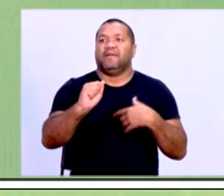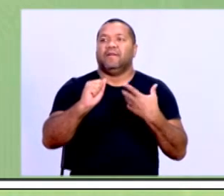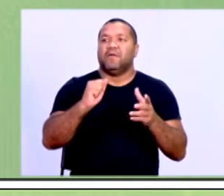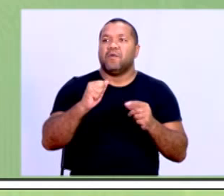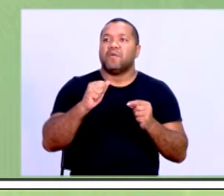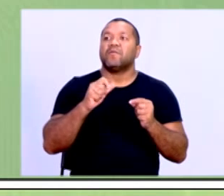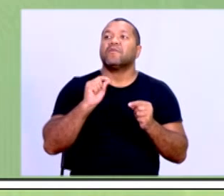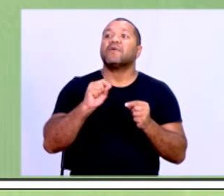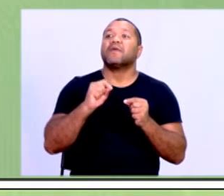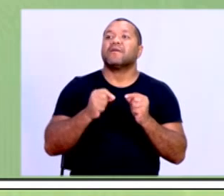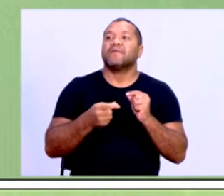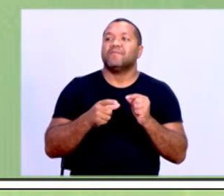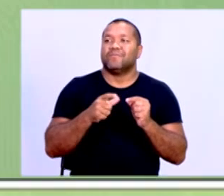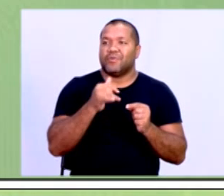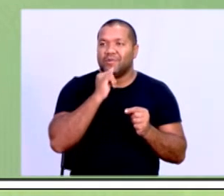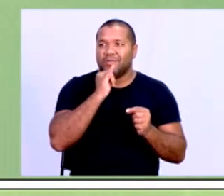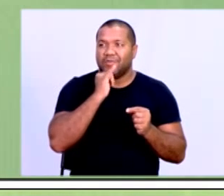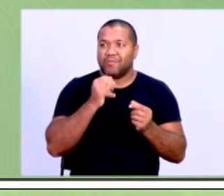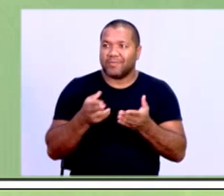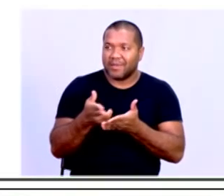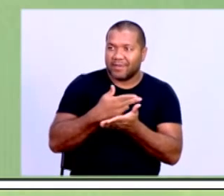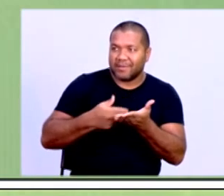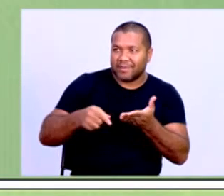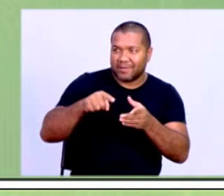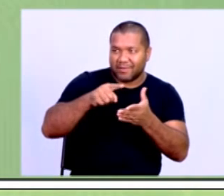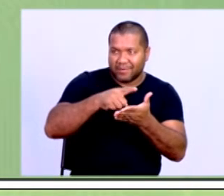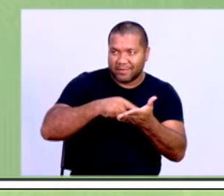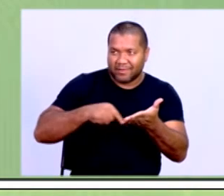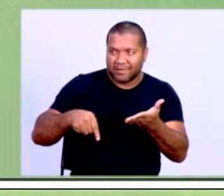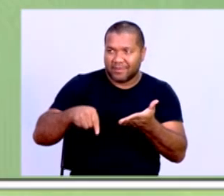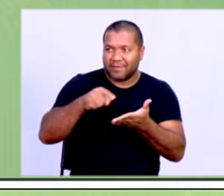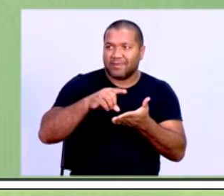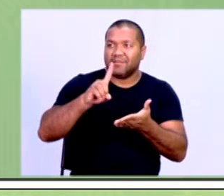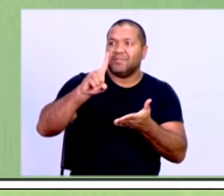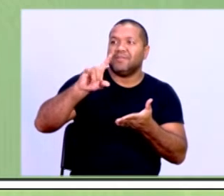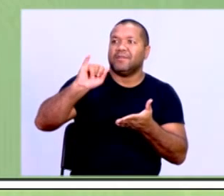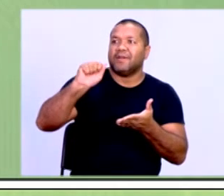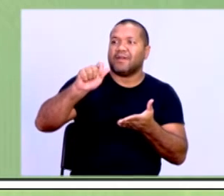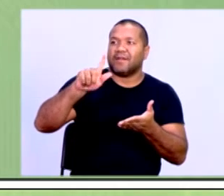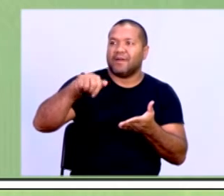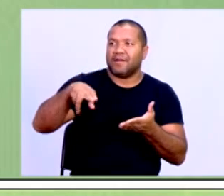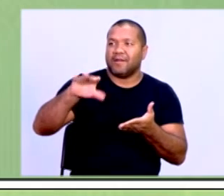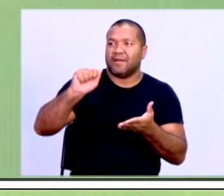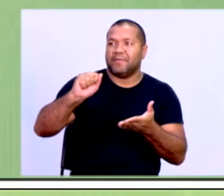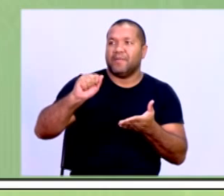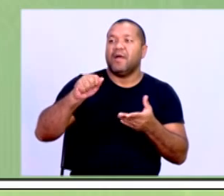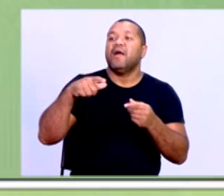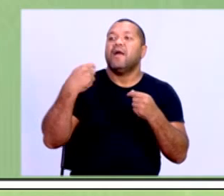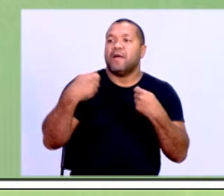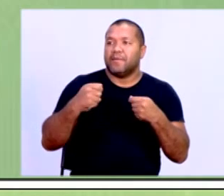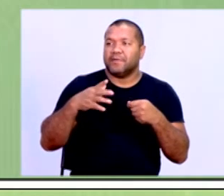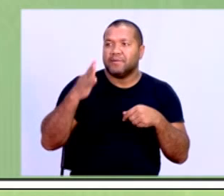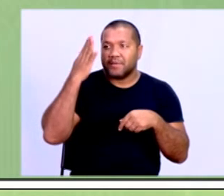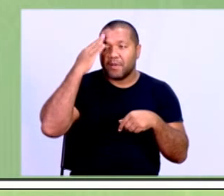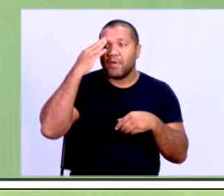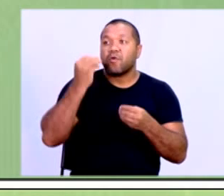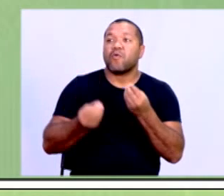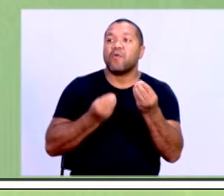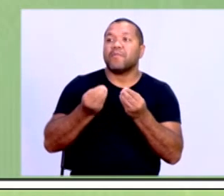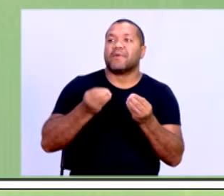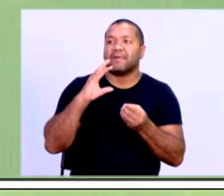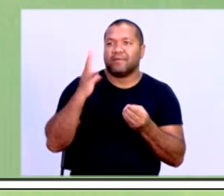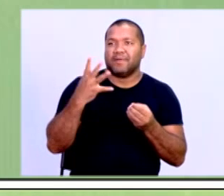através de diagramas. Vamos ver na prática como é que funciona também tudo isso. A análise